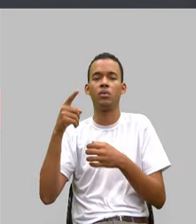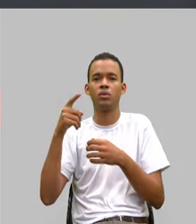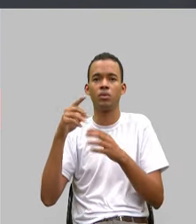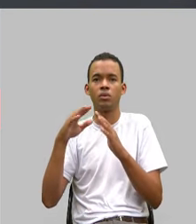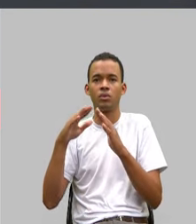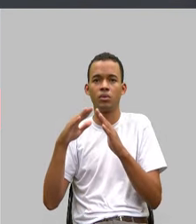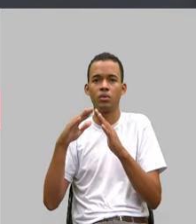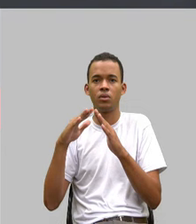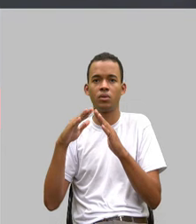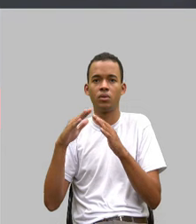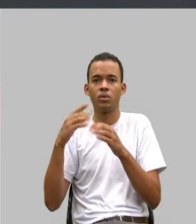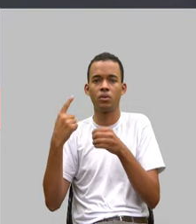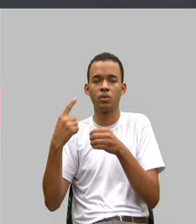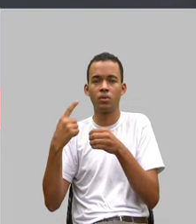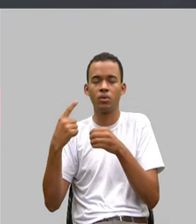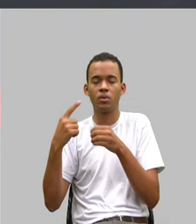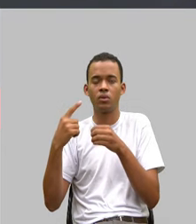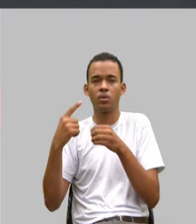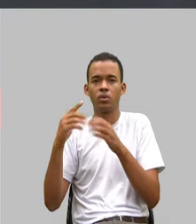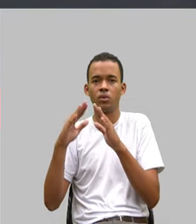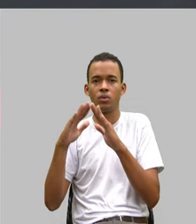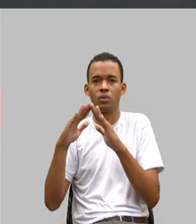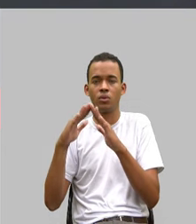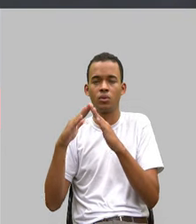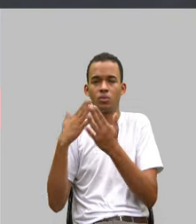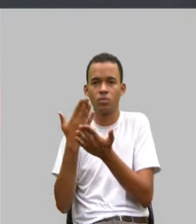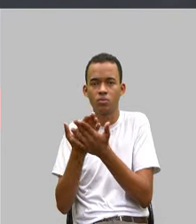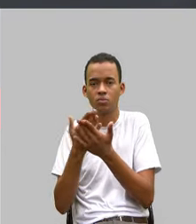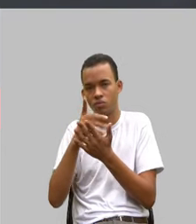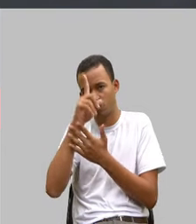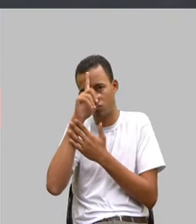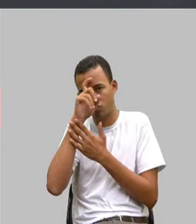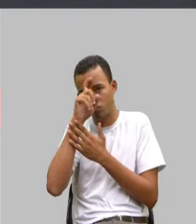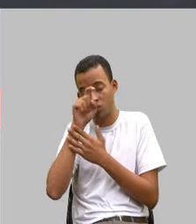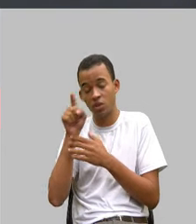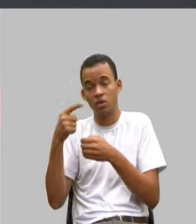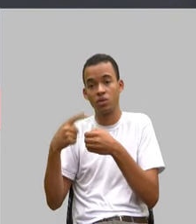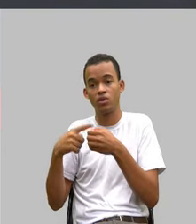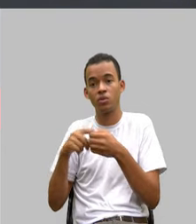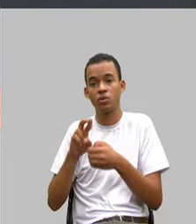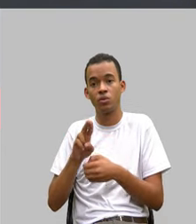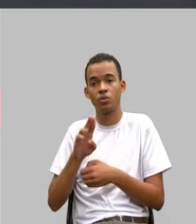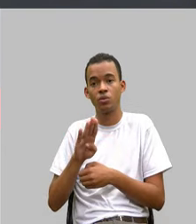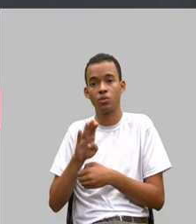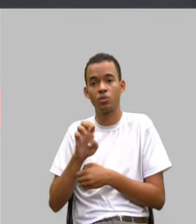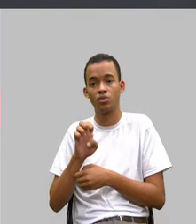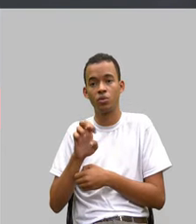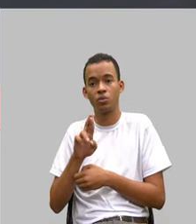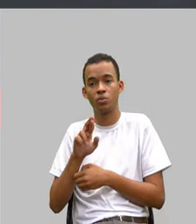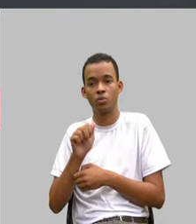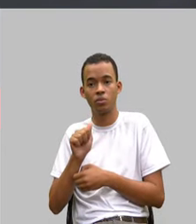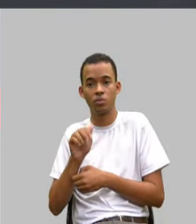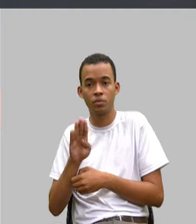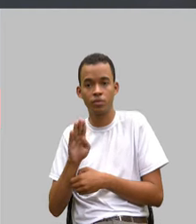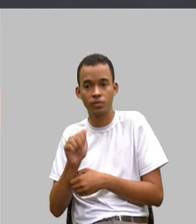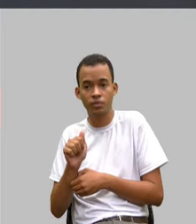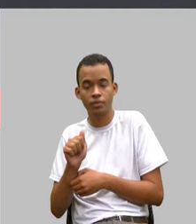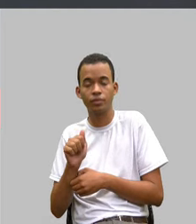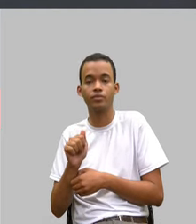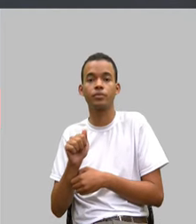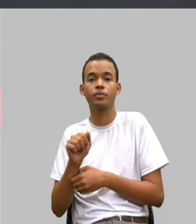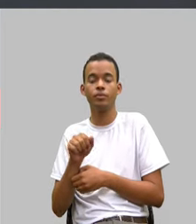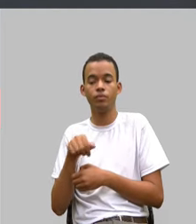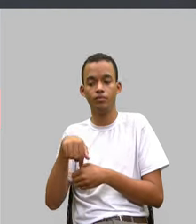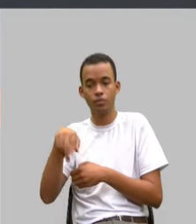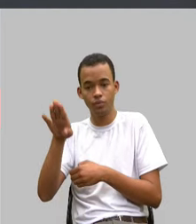em Planura nessa ocasião e a gente estava construindo uma casinha para para poder dar um melhor conforto